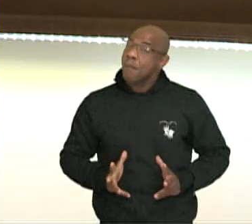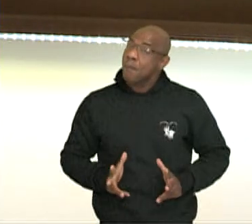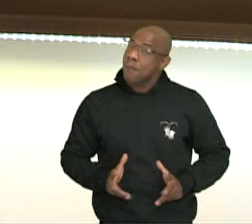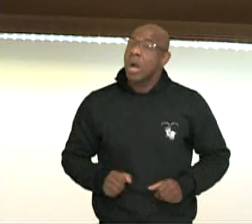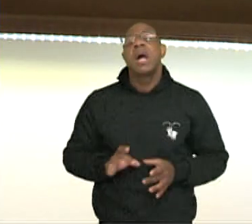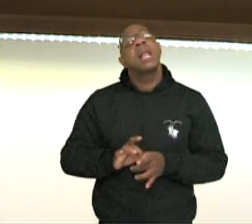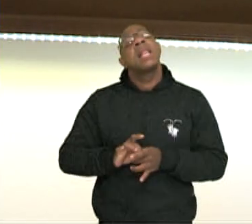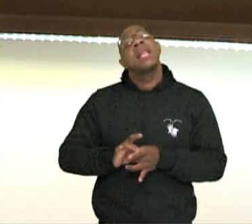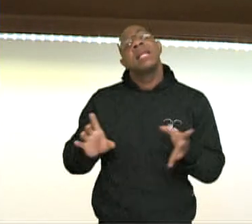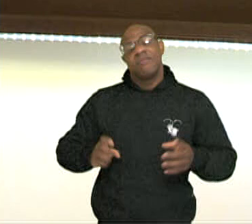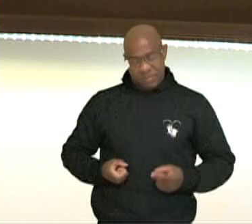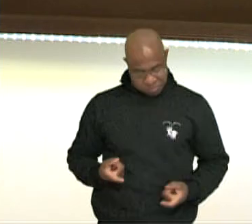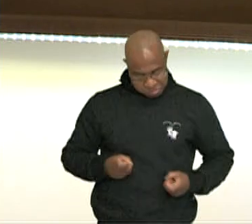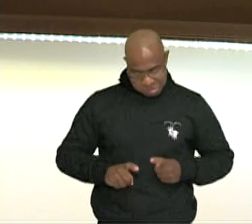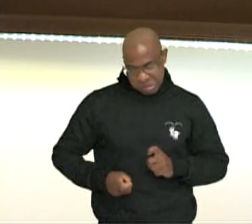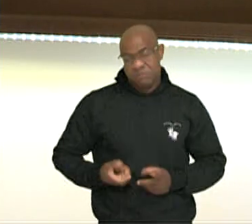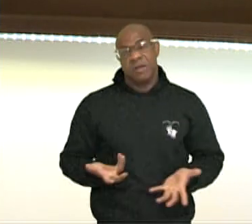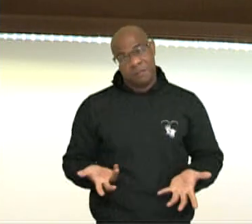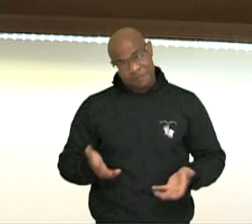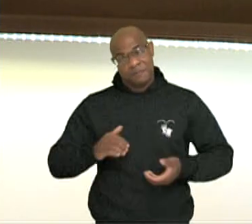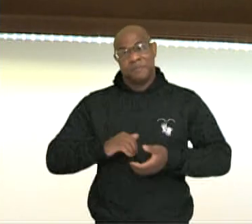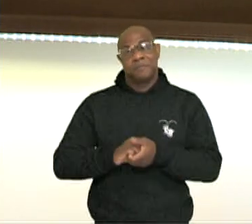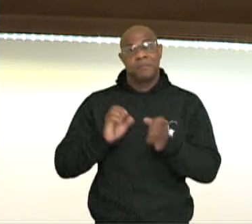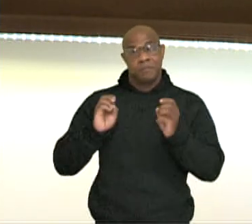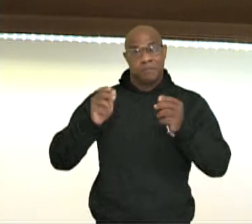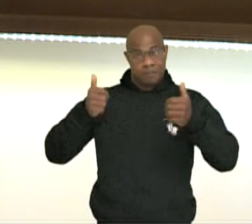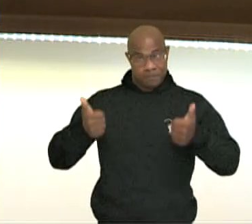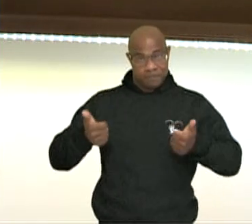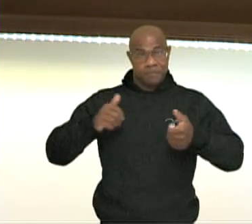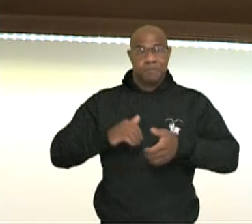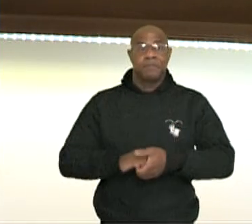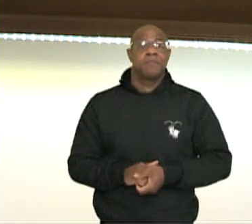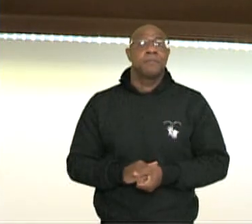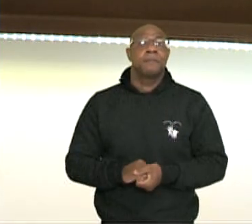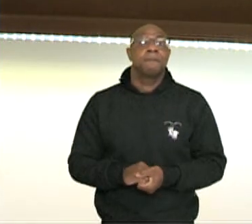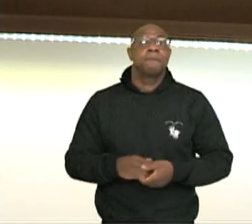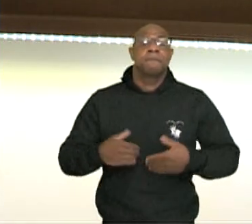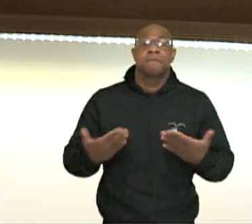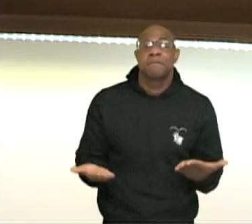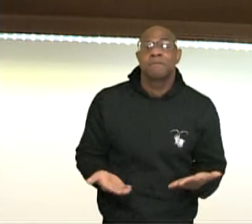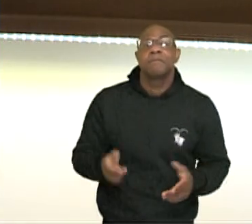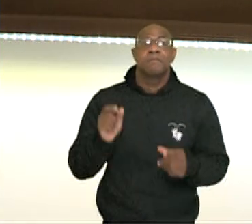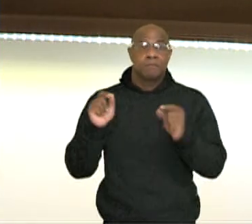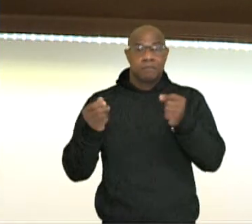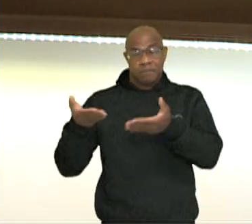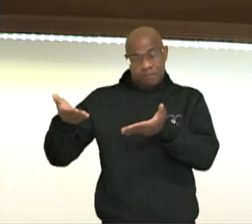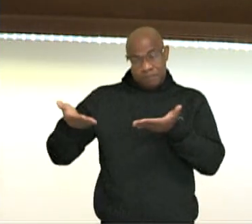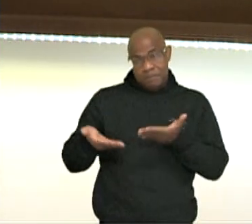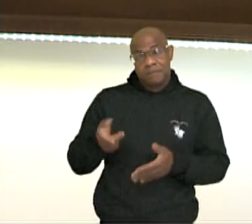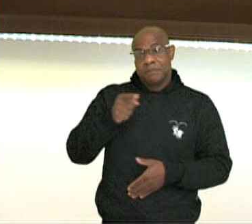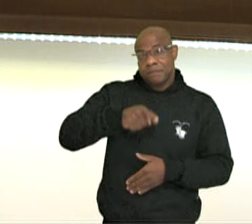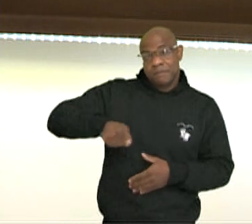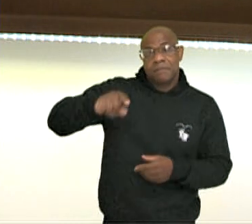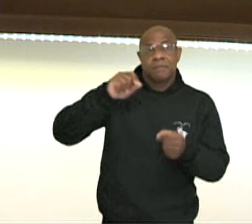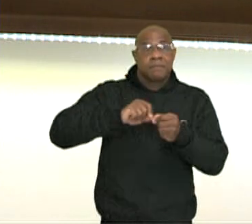livre desses vermes causadores de doença. Ok, minha gente? Muito bem. Agora eu quero convidar você para fazer uma